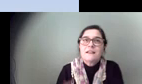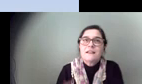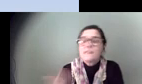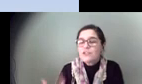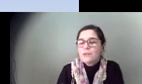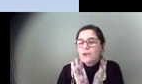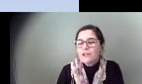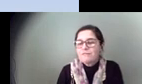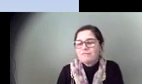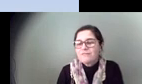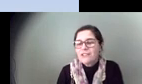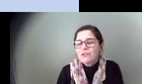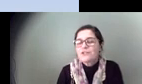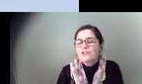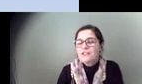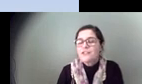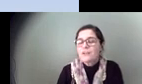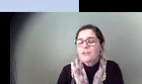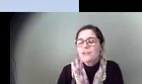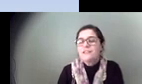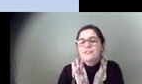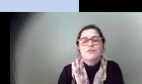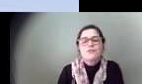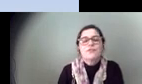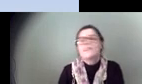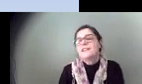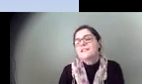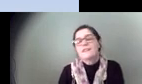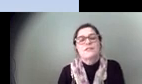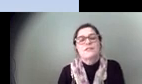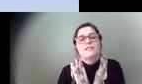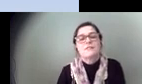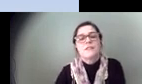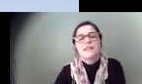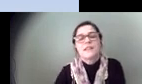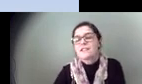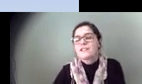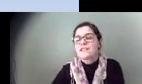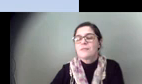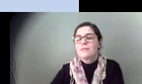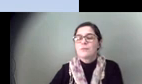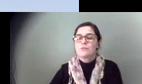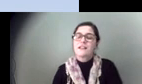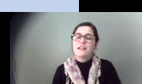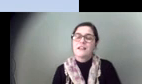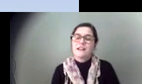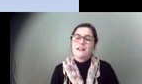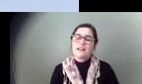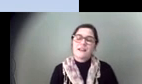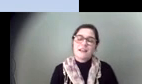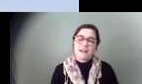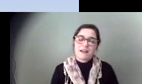você seja melhor, né? Que eu acho que é isso que é bacana, a gente socializar as nossas experiências, que a gente sempre